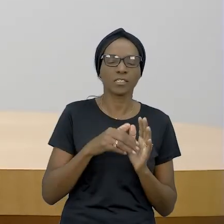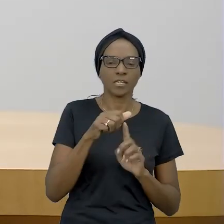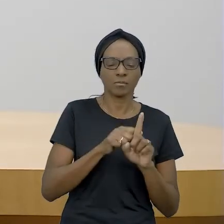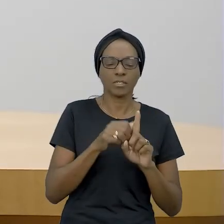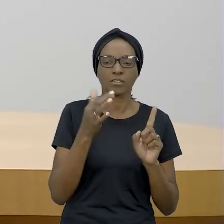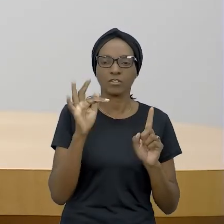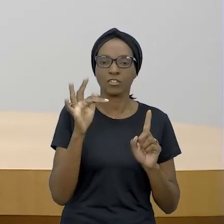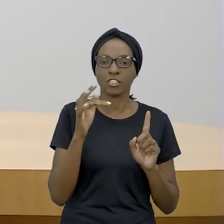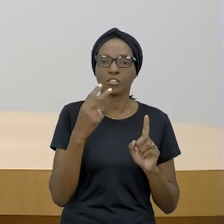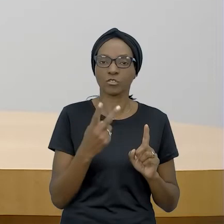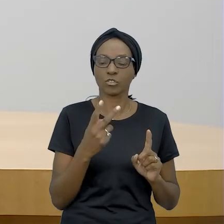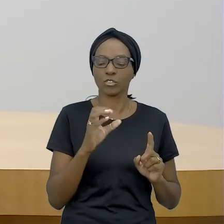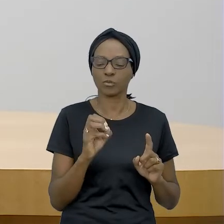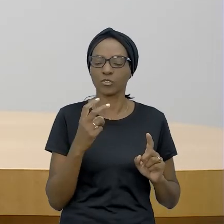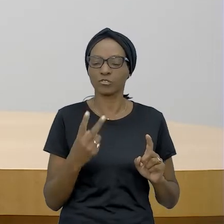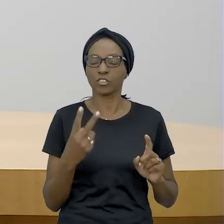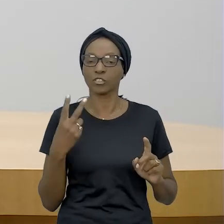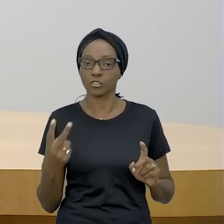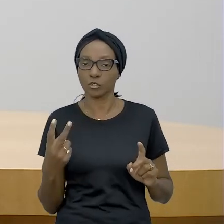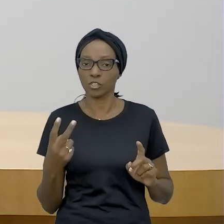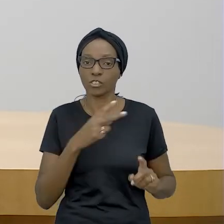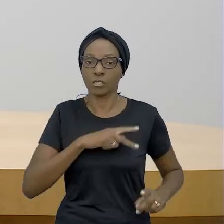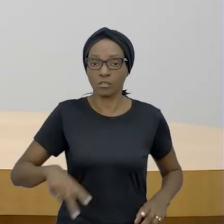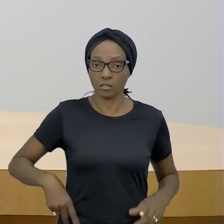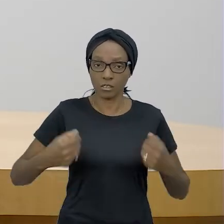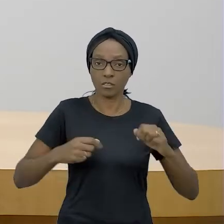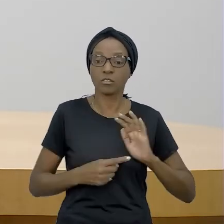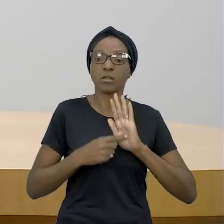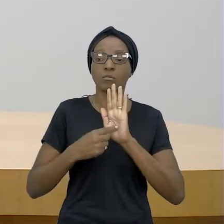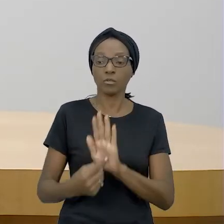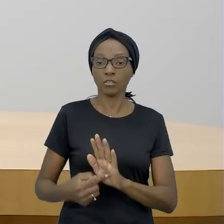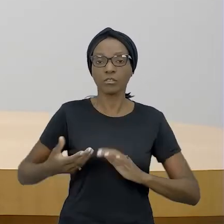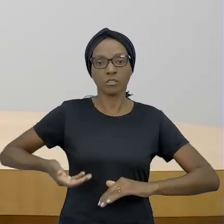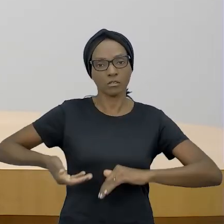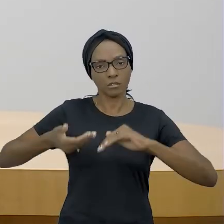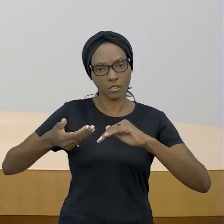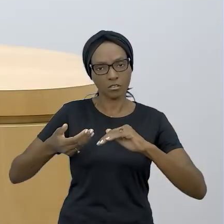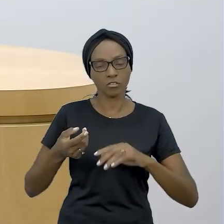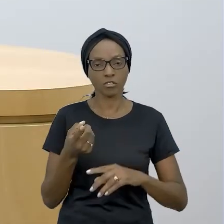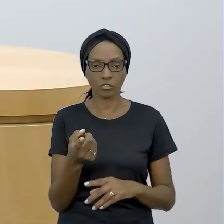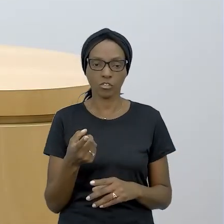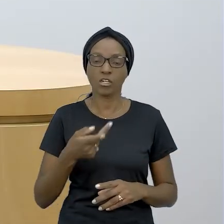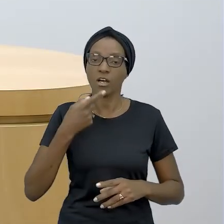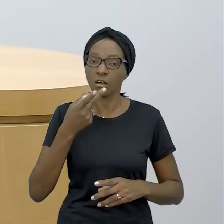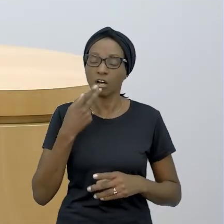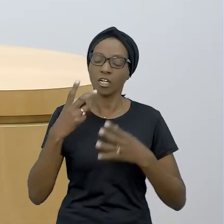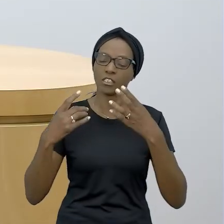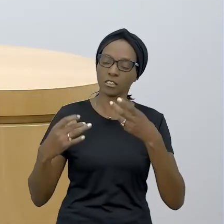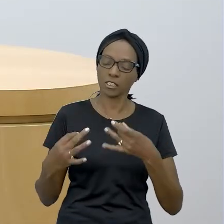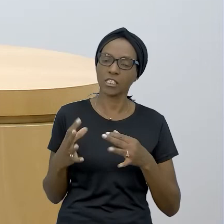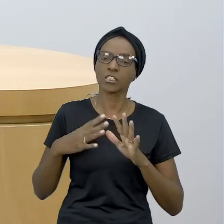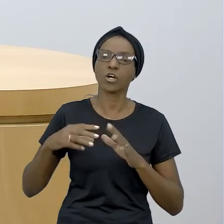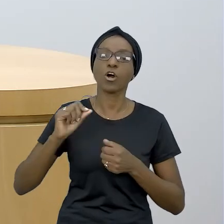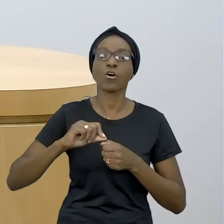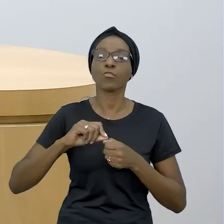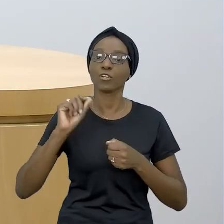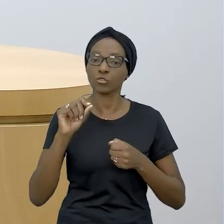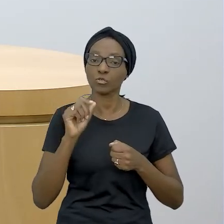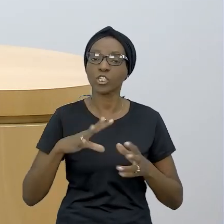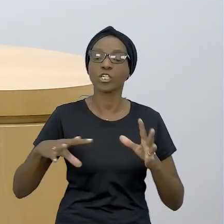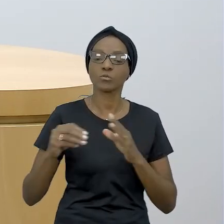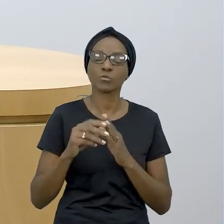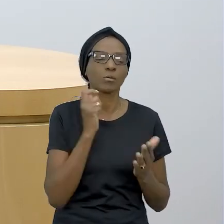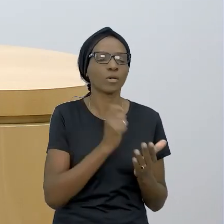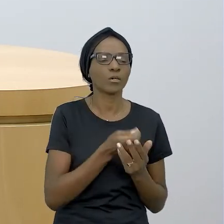a presidência precisa prestar contas ao Congresso Nacional, dizendo tudo que foi feito de